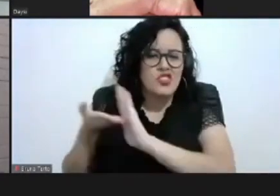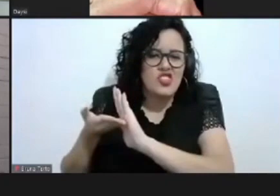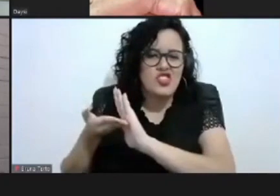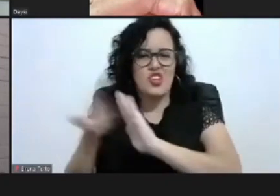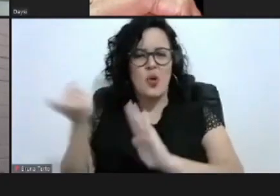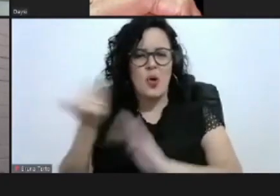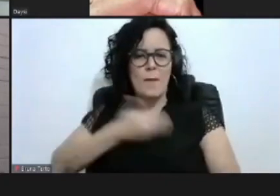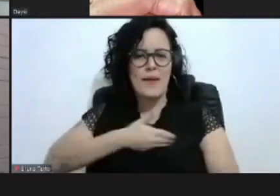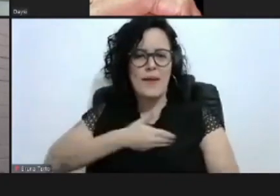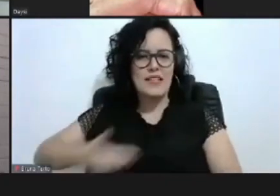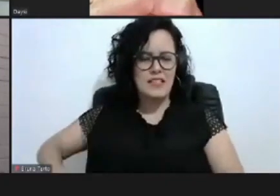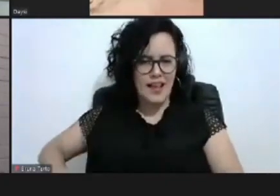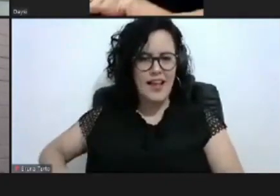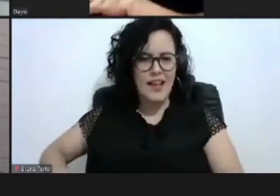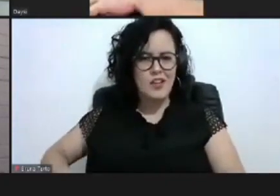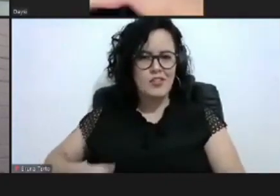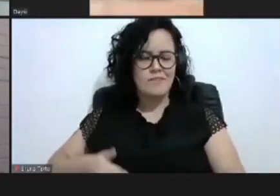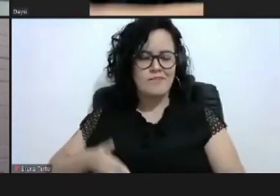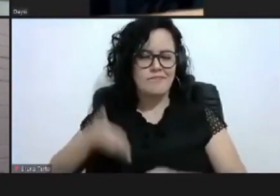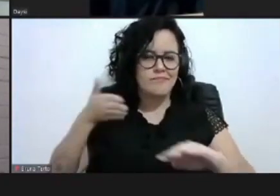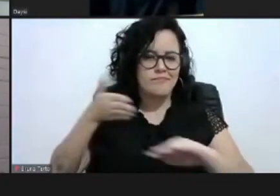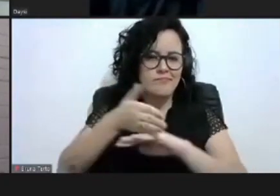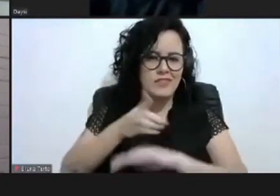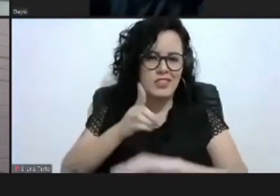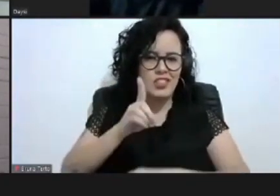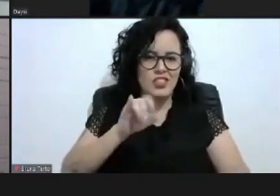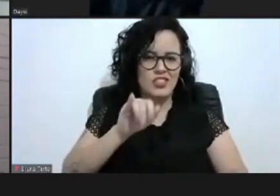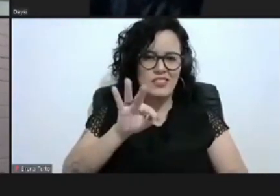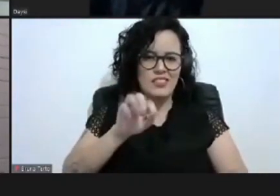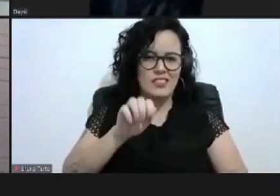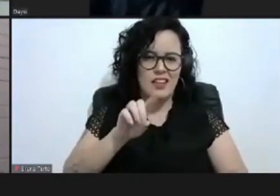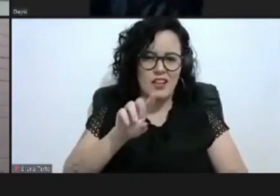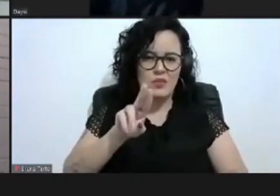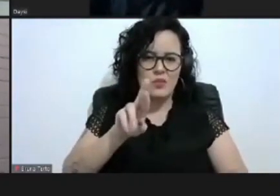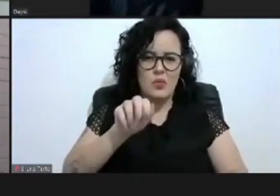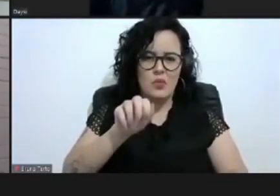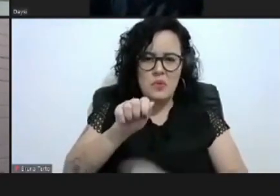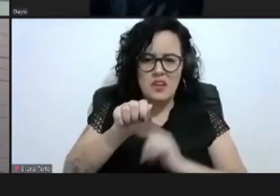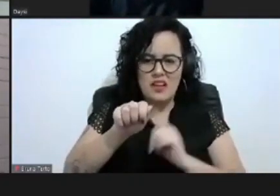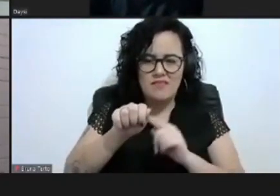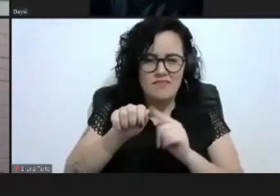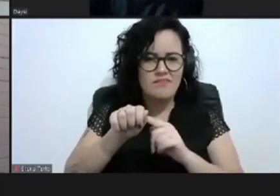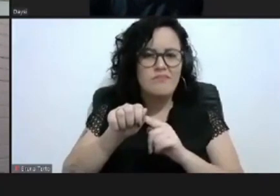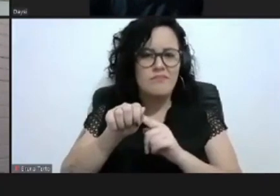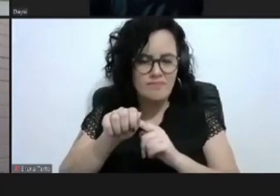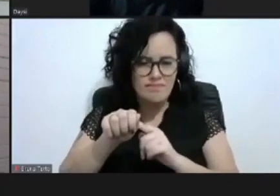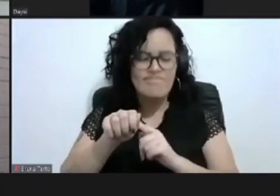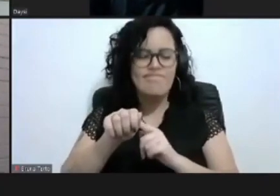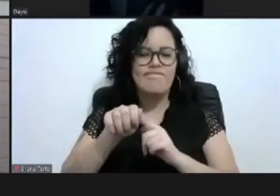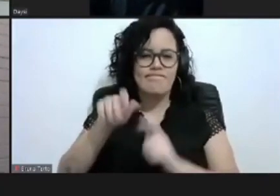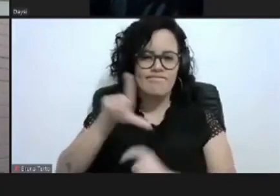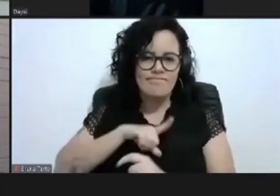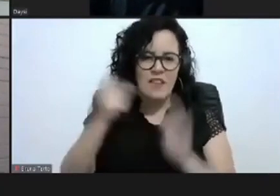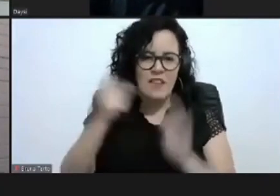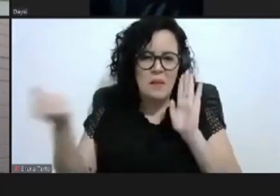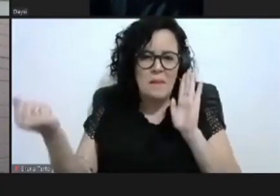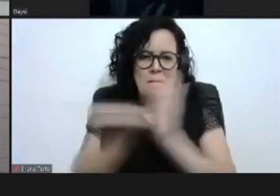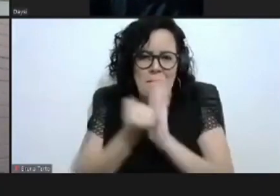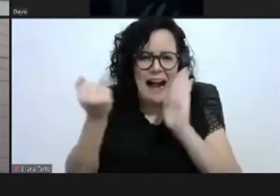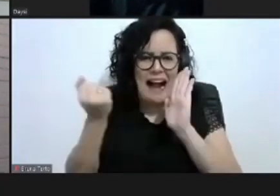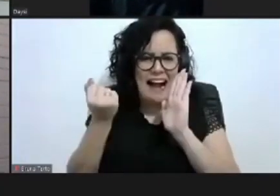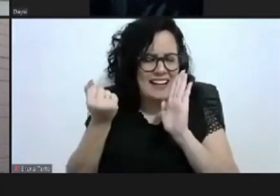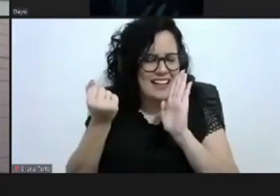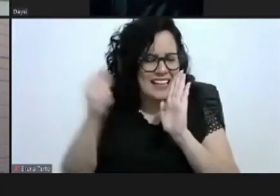de ditadura que durou 21 anos, óbvio que deixando marcas profundas para a história, para a